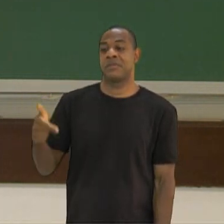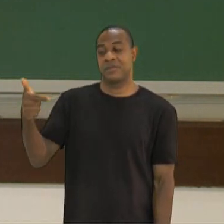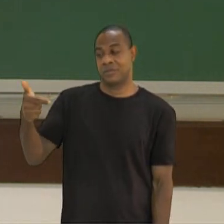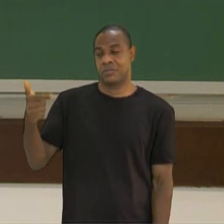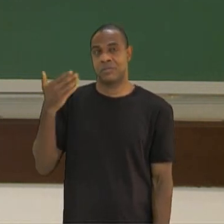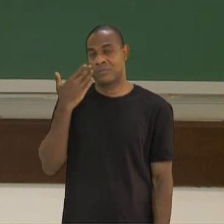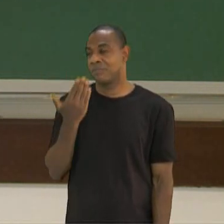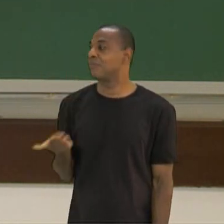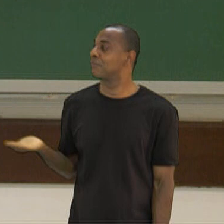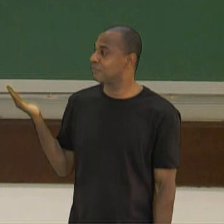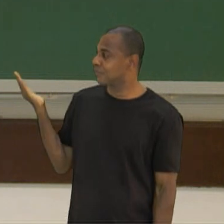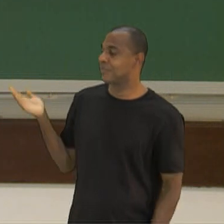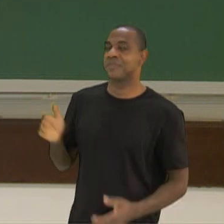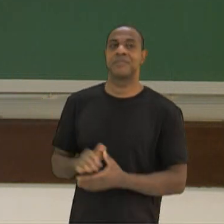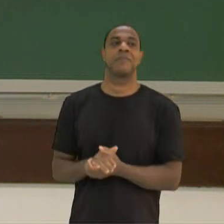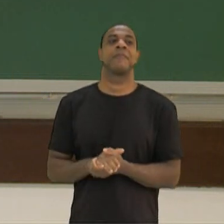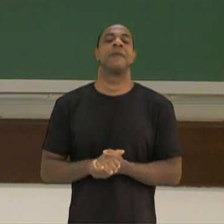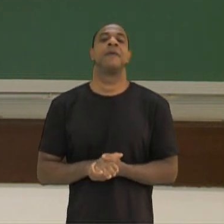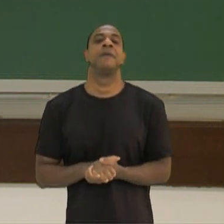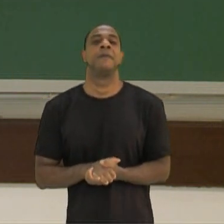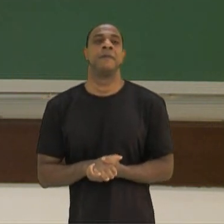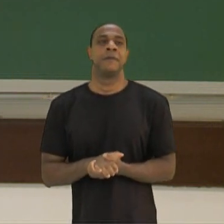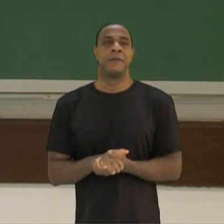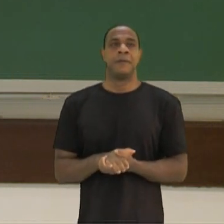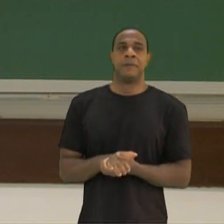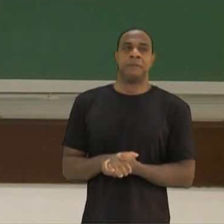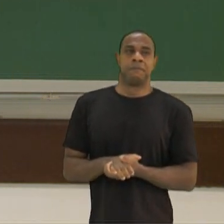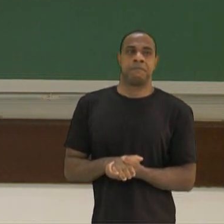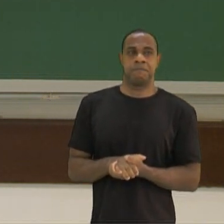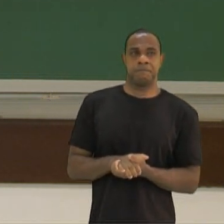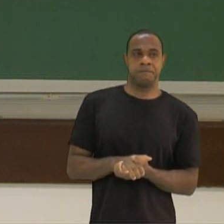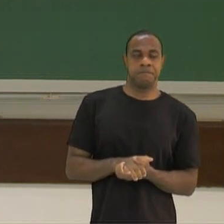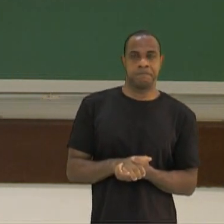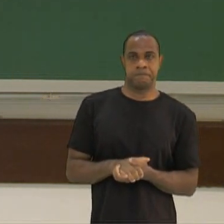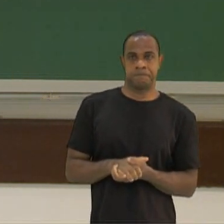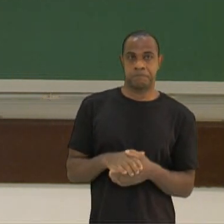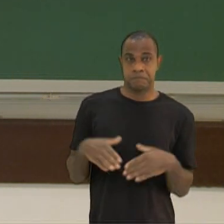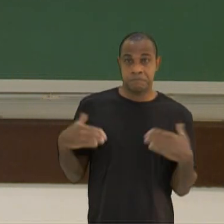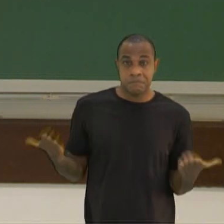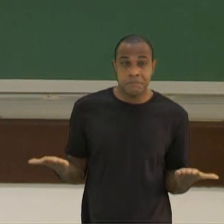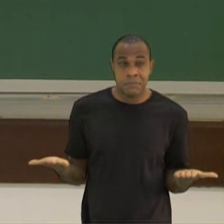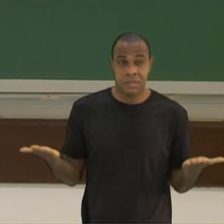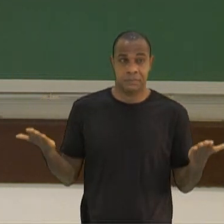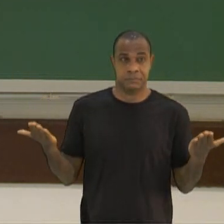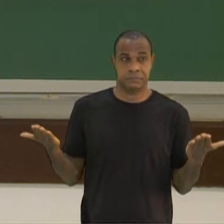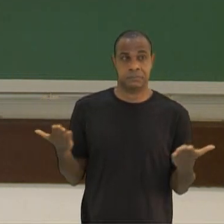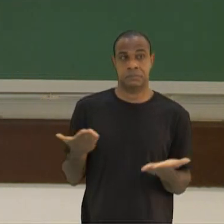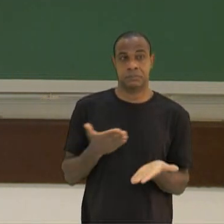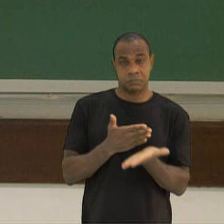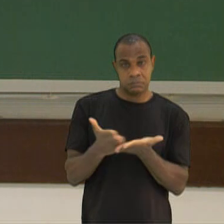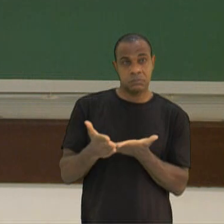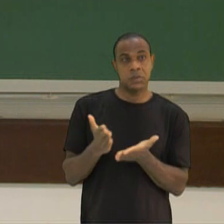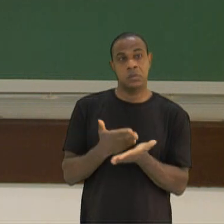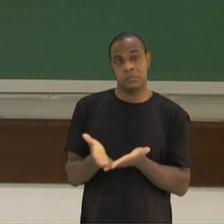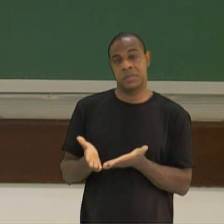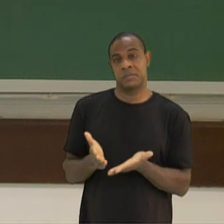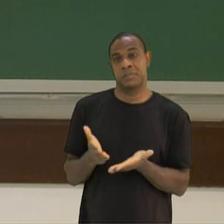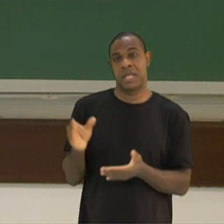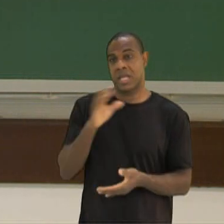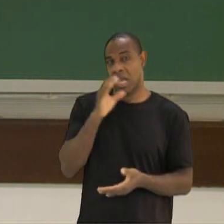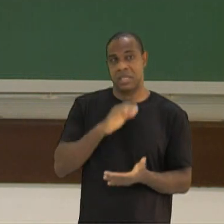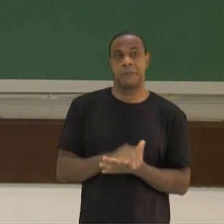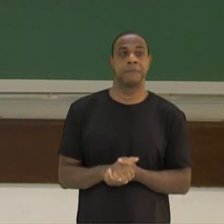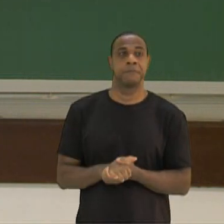de aceleração, metros por segundo ao quadrado, tá? Então essa foi a aceleração do guepardo.